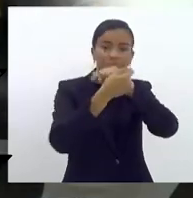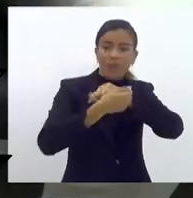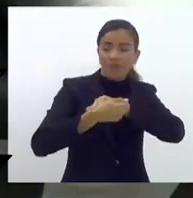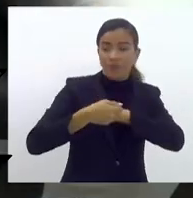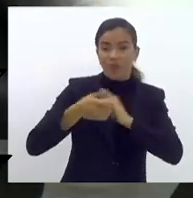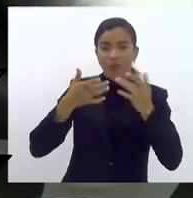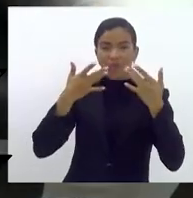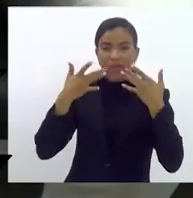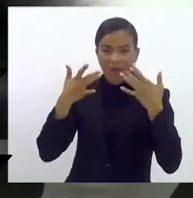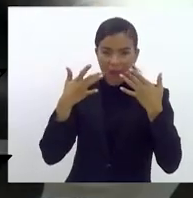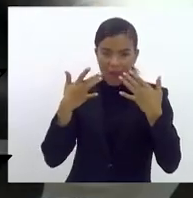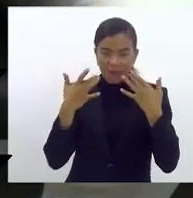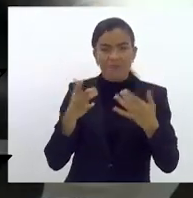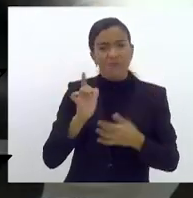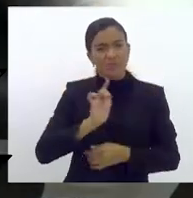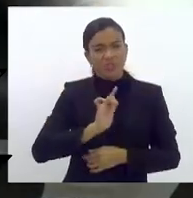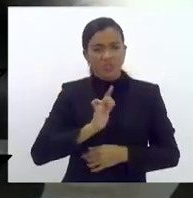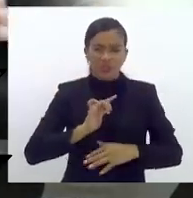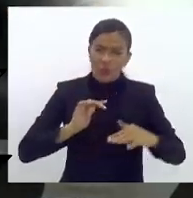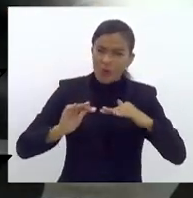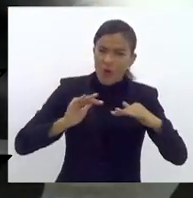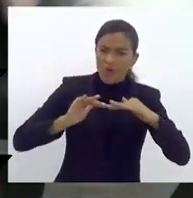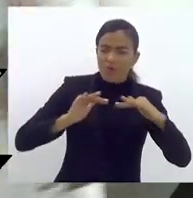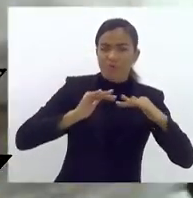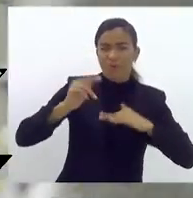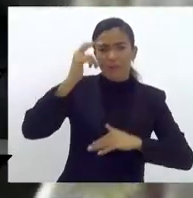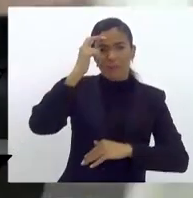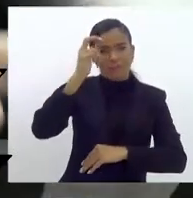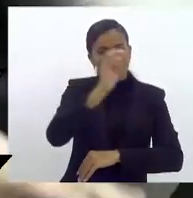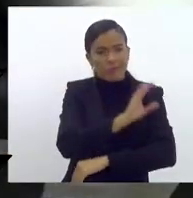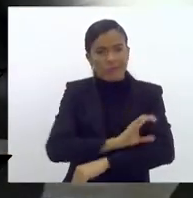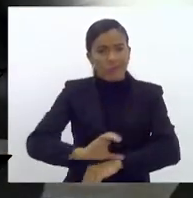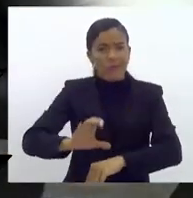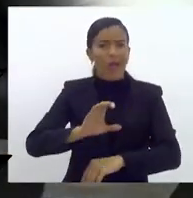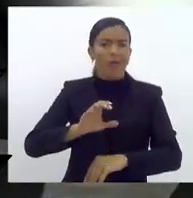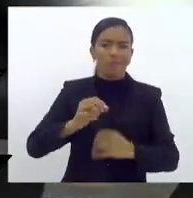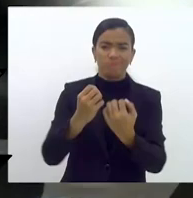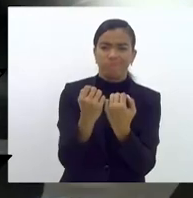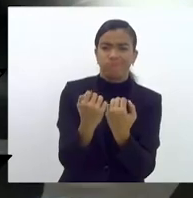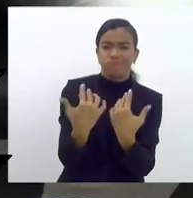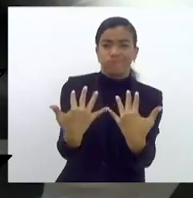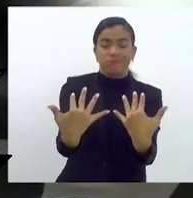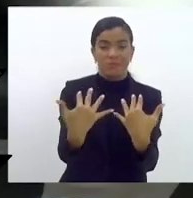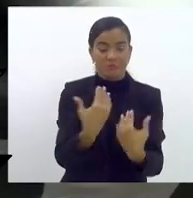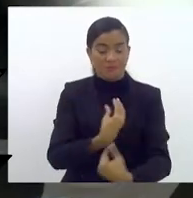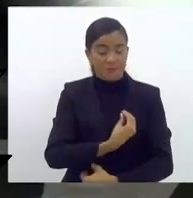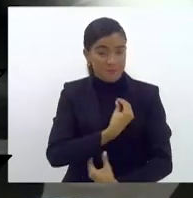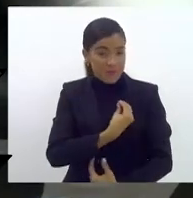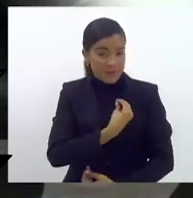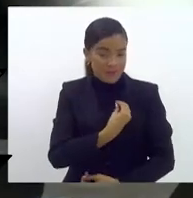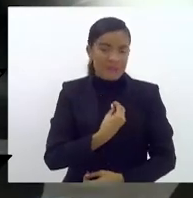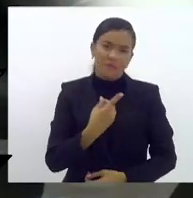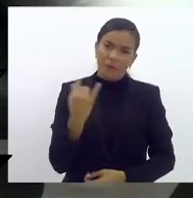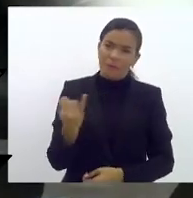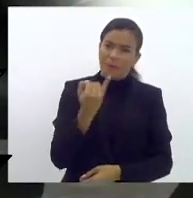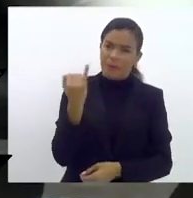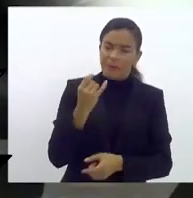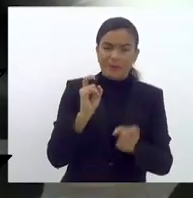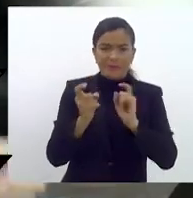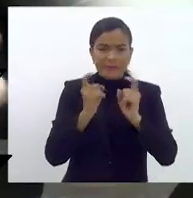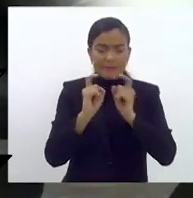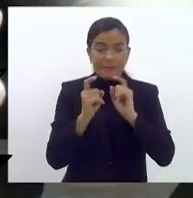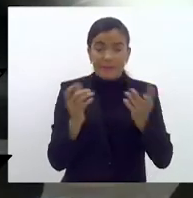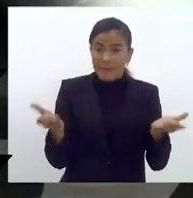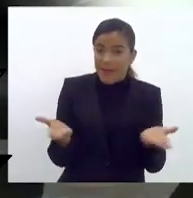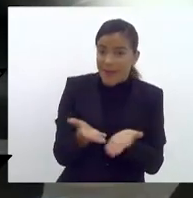transformar no teatro e tinha todo o movimento cultural de Nova Iguaçu presente discussão muito muito importante e